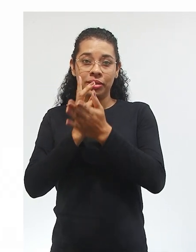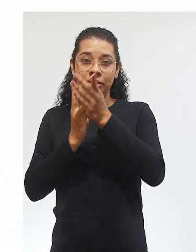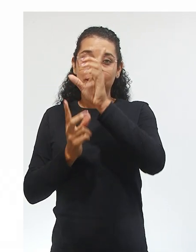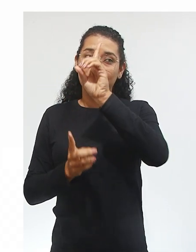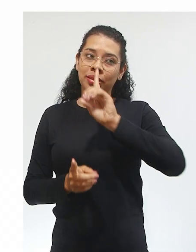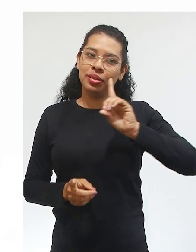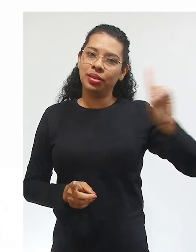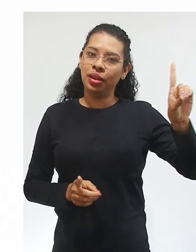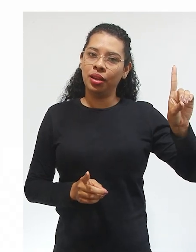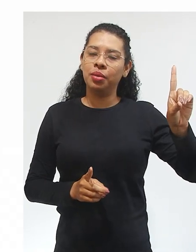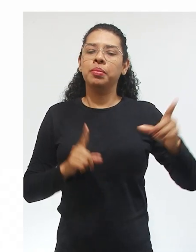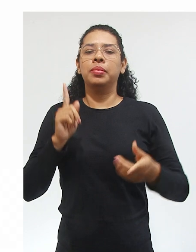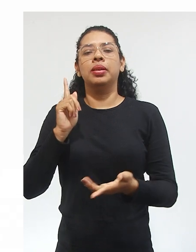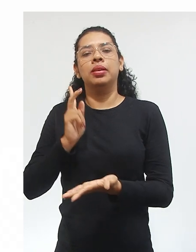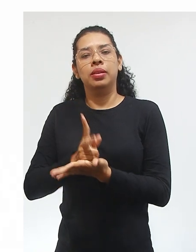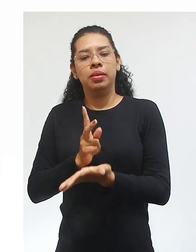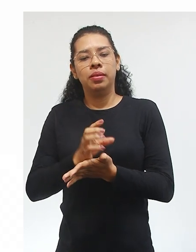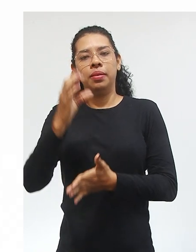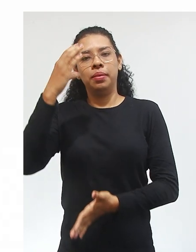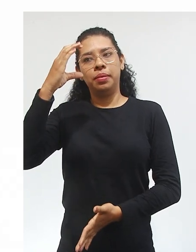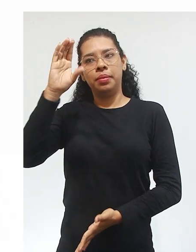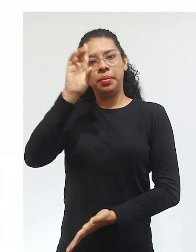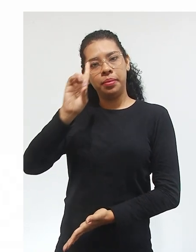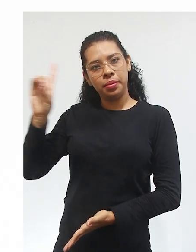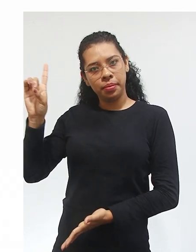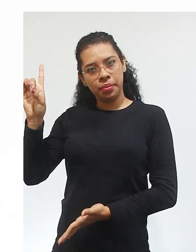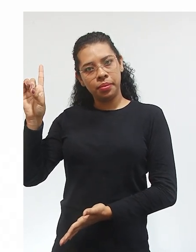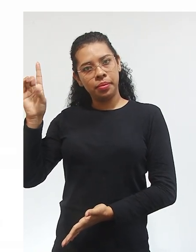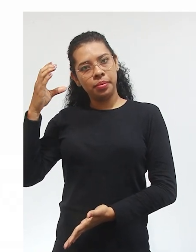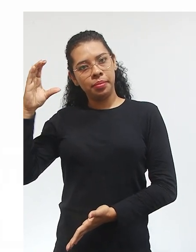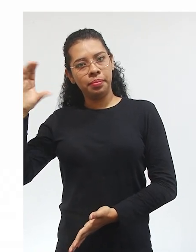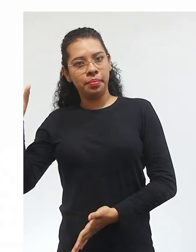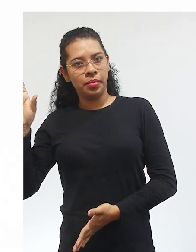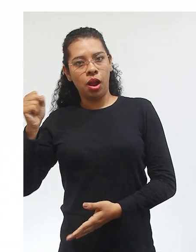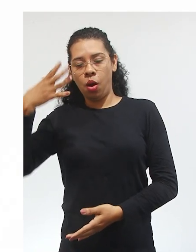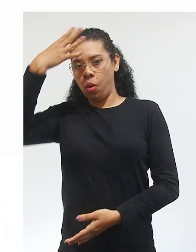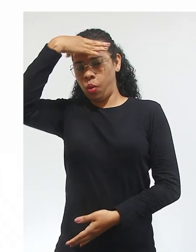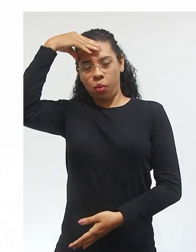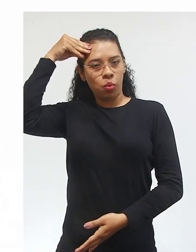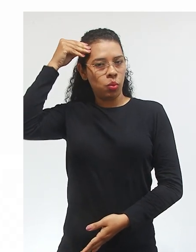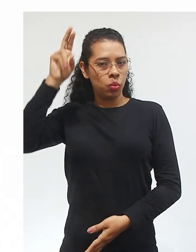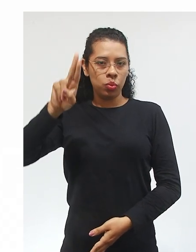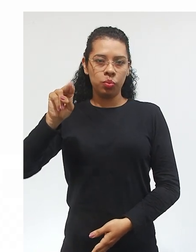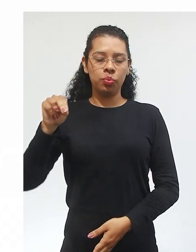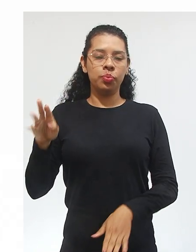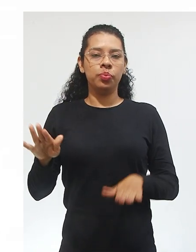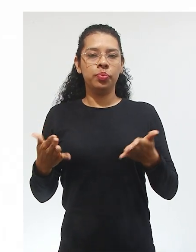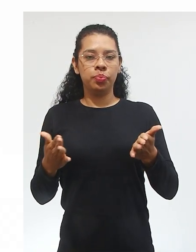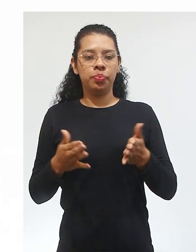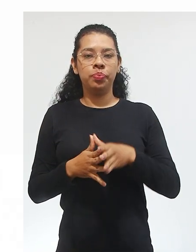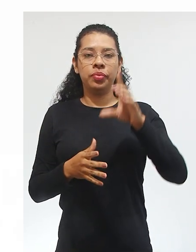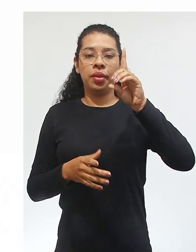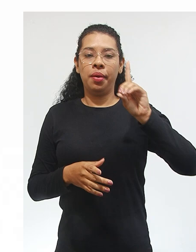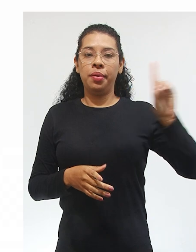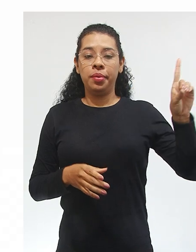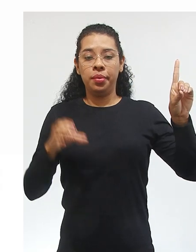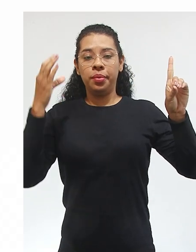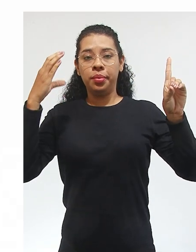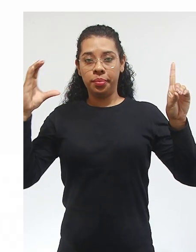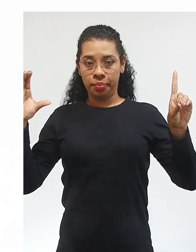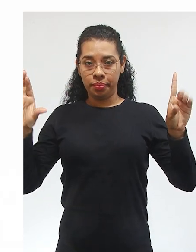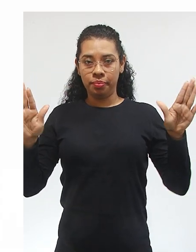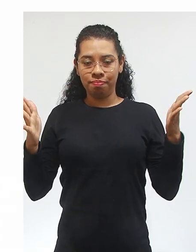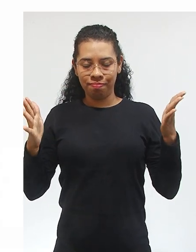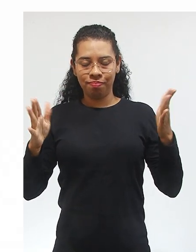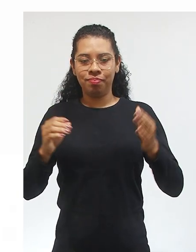esquerdo, tá? E crédito sempre do lado direito. Nunca esqueçam disso. Pronto, agora você já sabe como